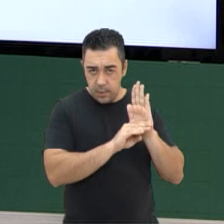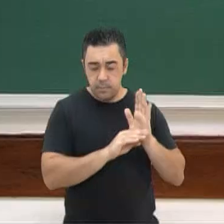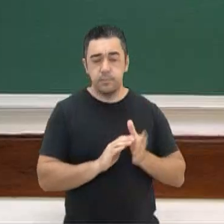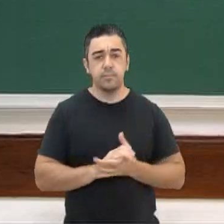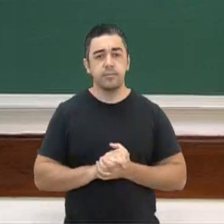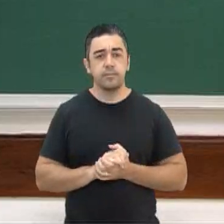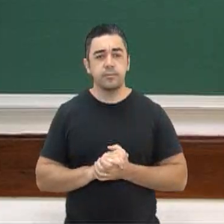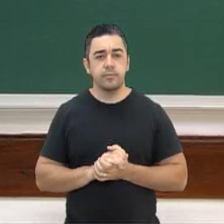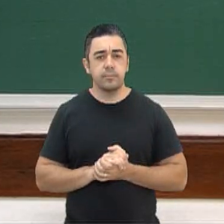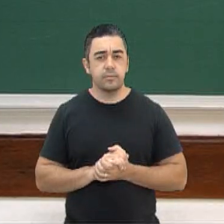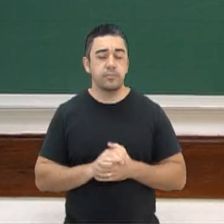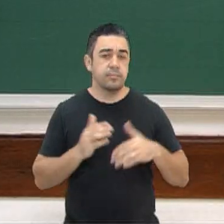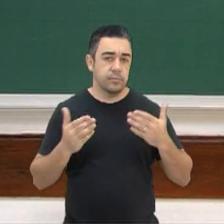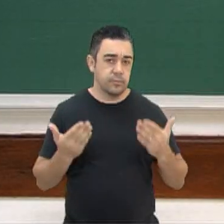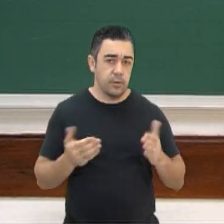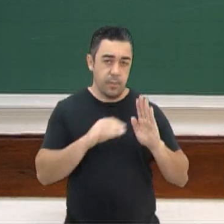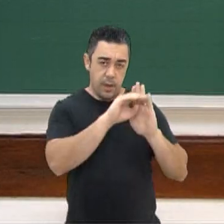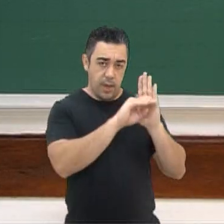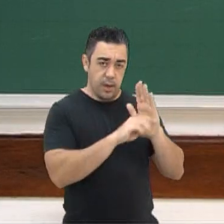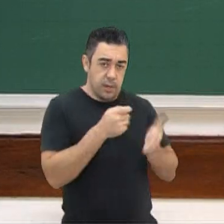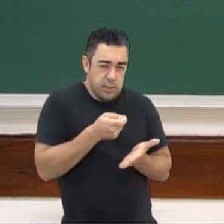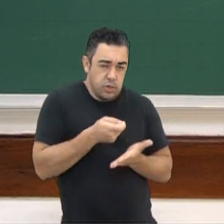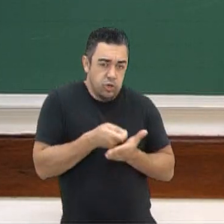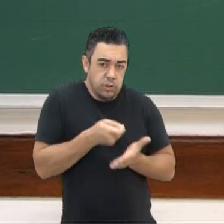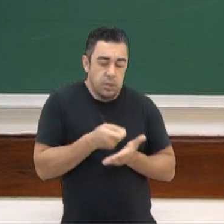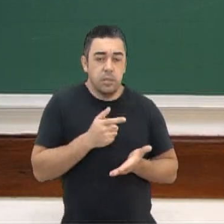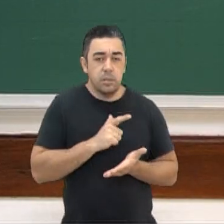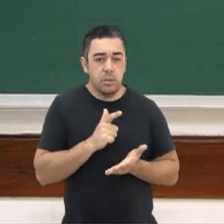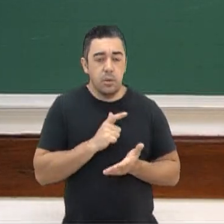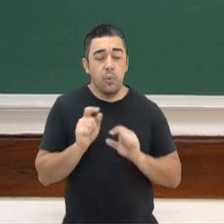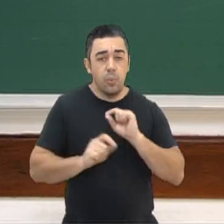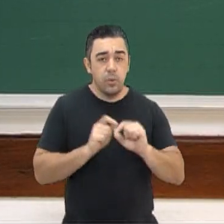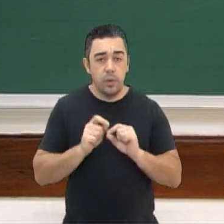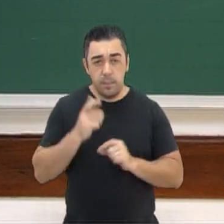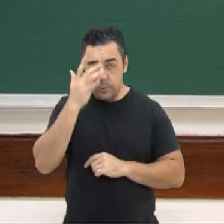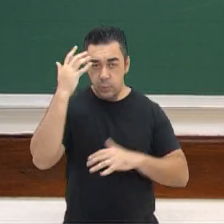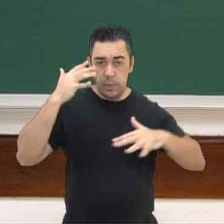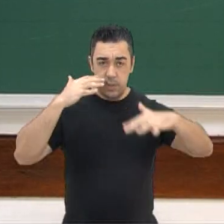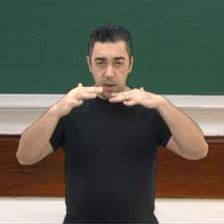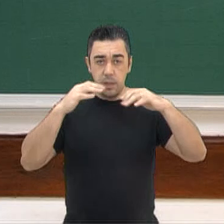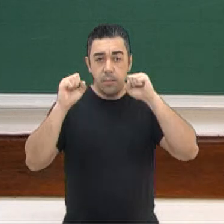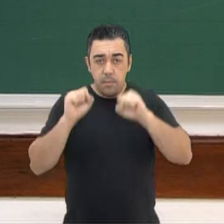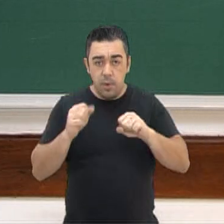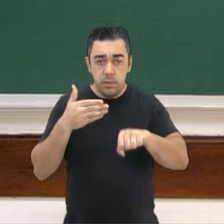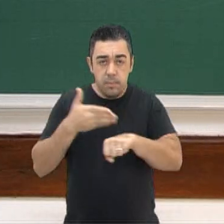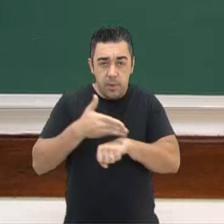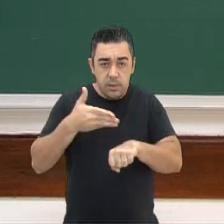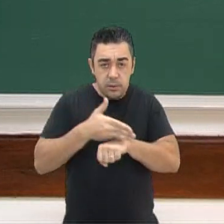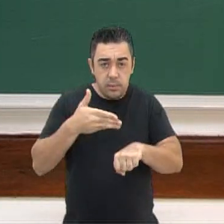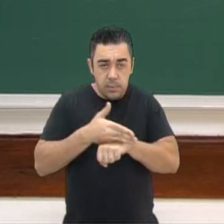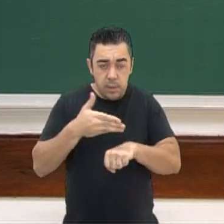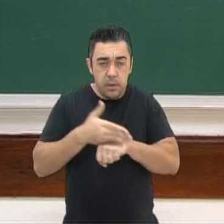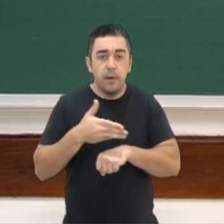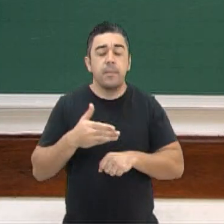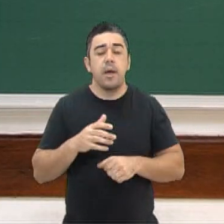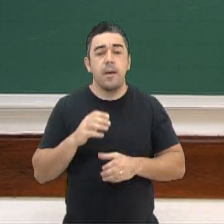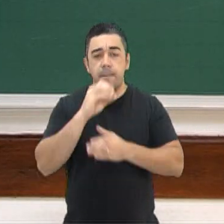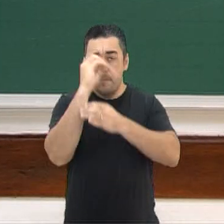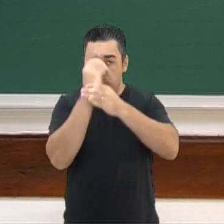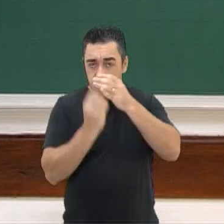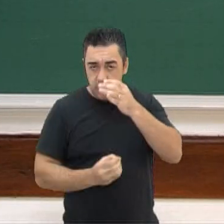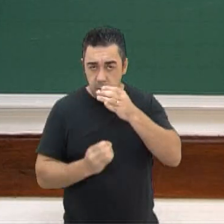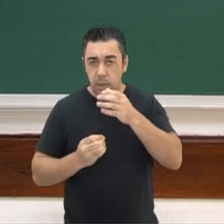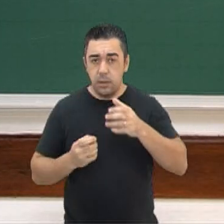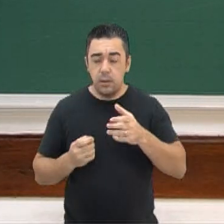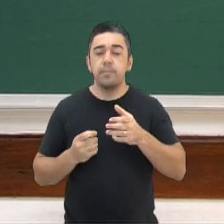regras. Então, uma das exigências feitas para que um atleta possa participar dos jogos de basquetebol